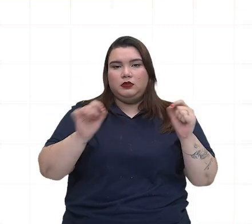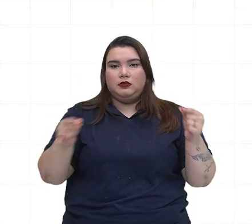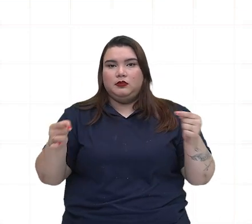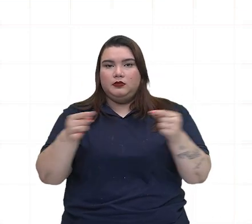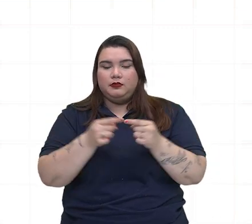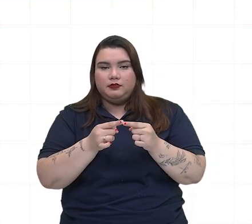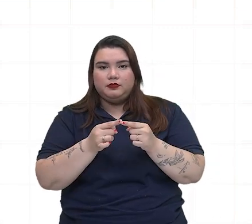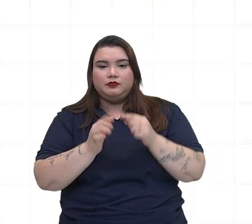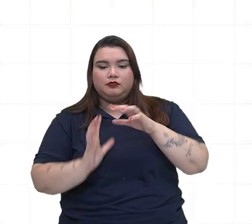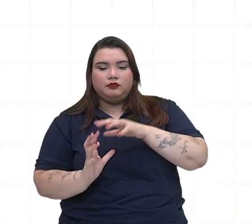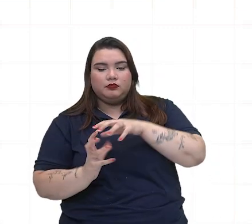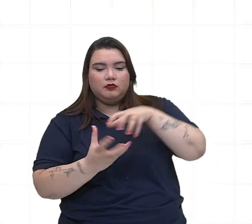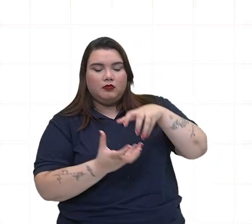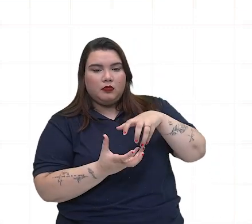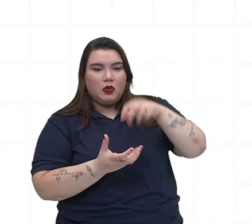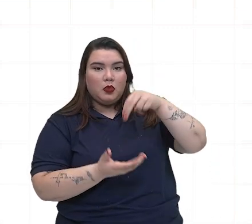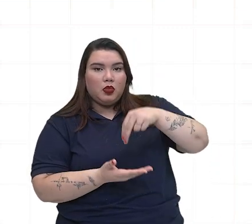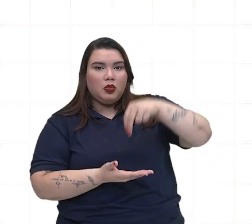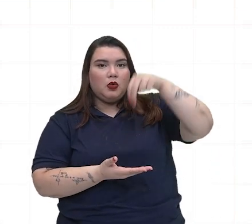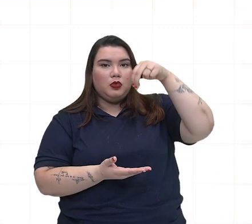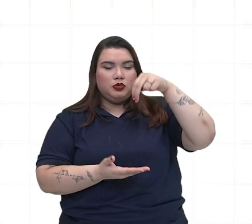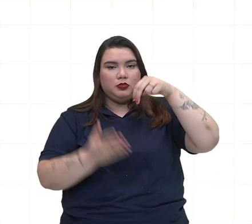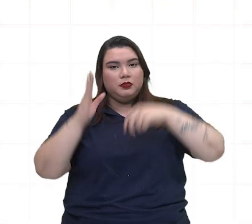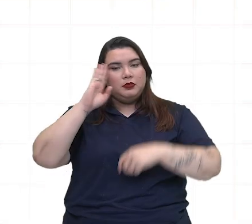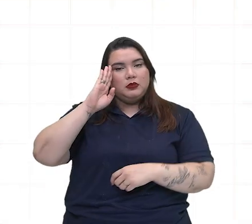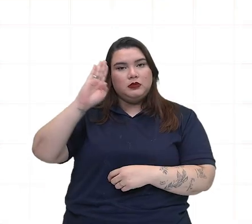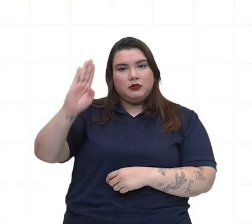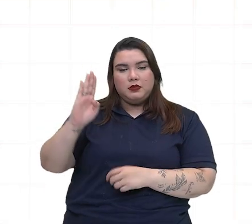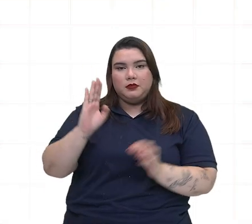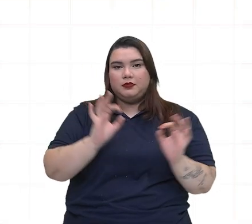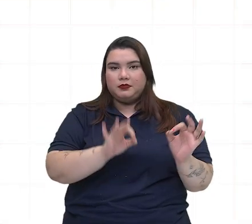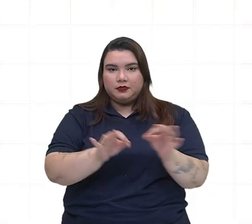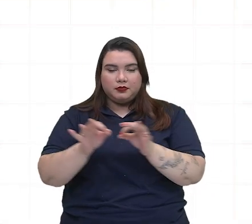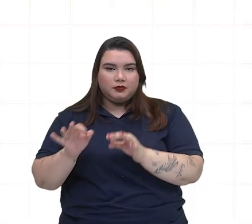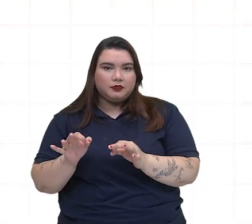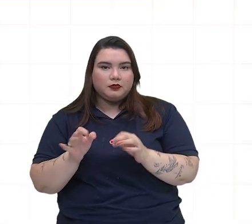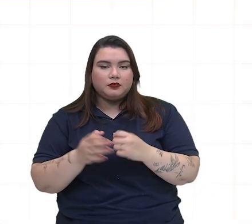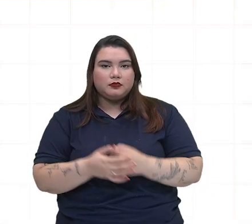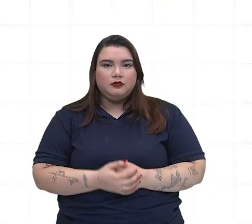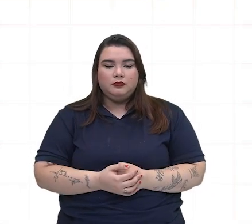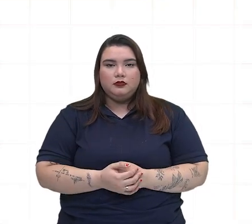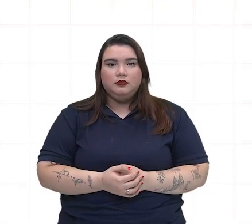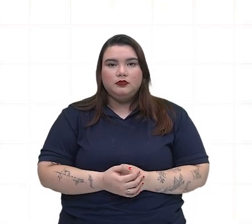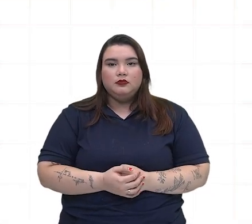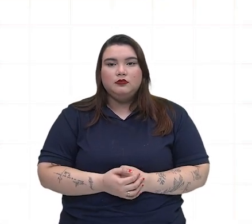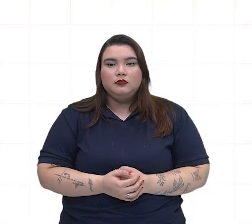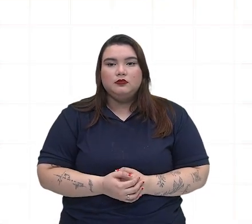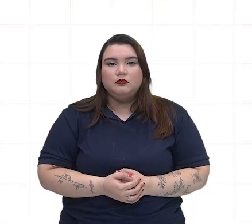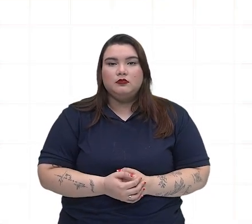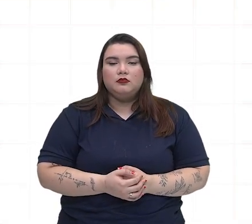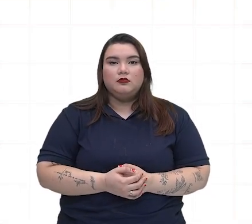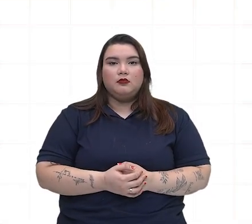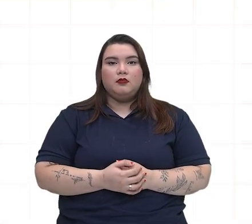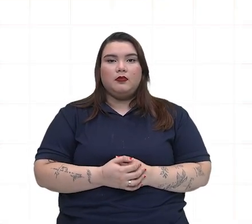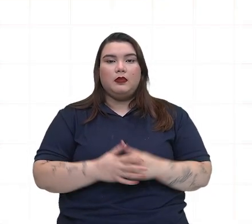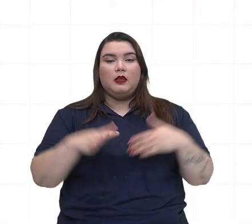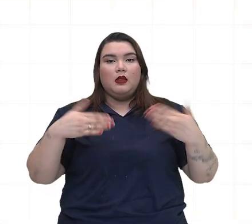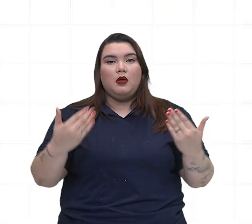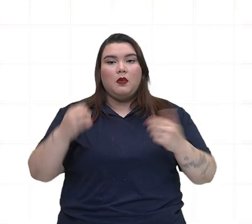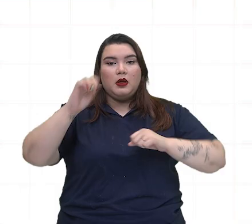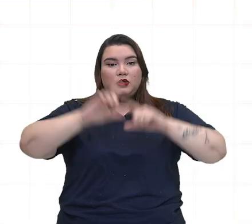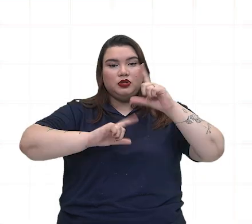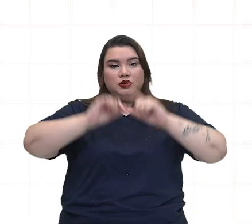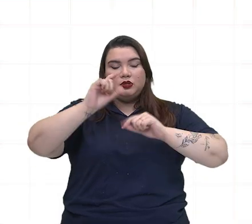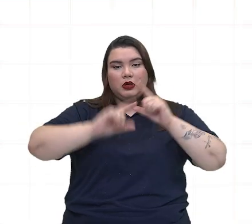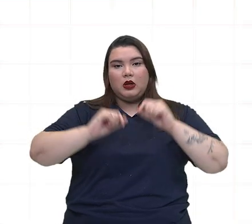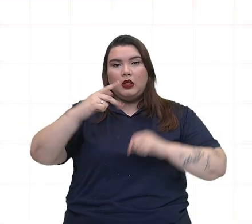de orientação, pode ser uma referência principalmente para quem está no hemisfério norte. A estrela